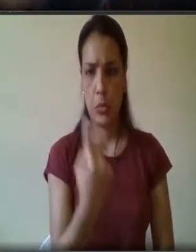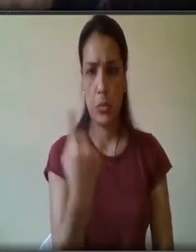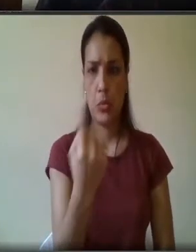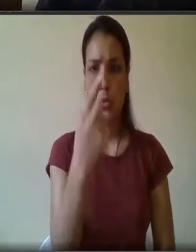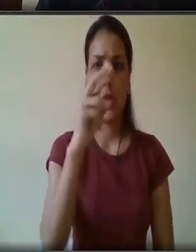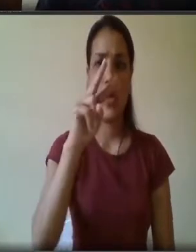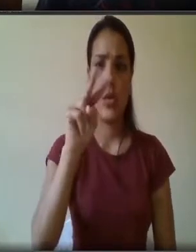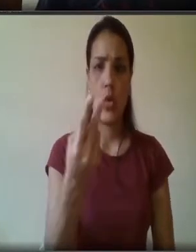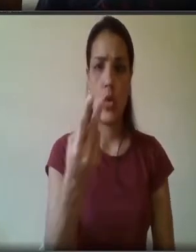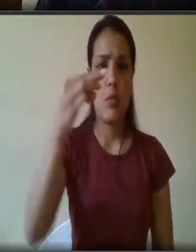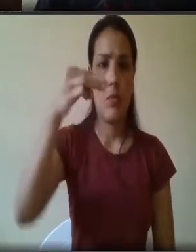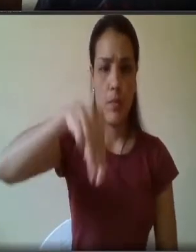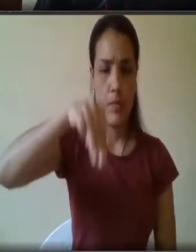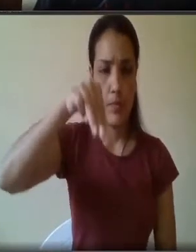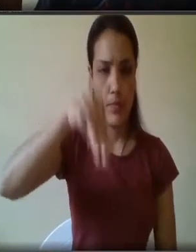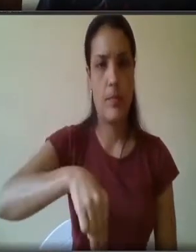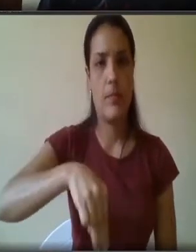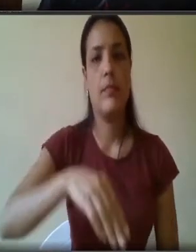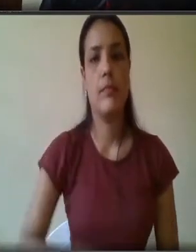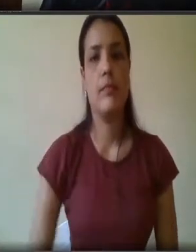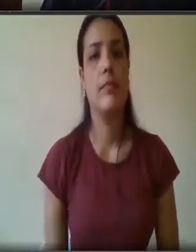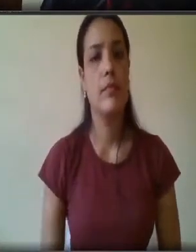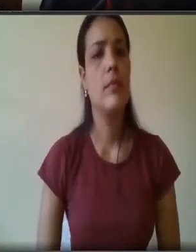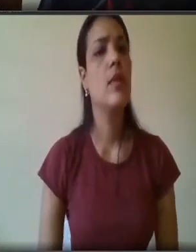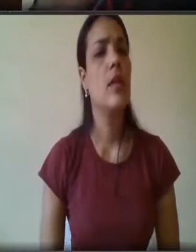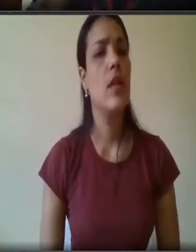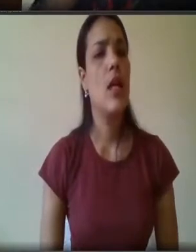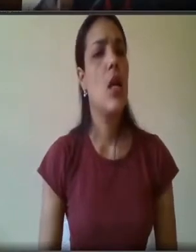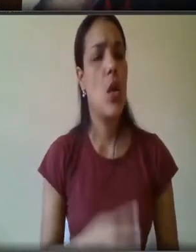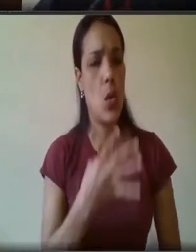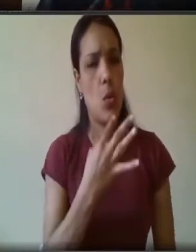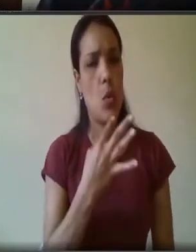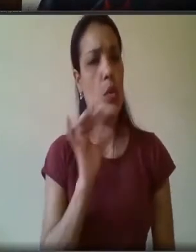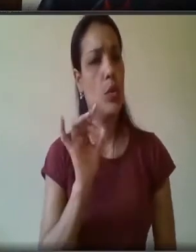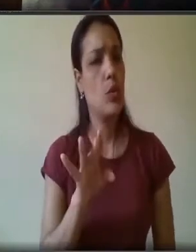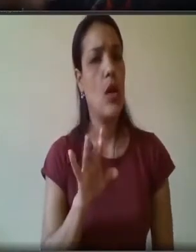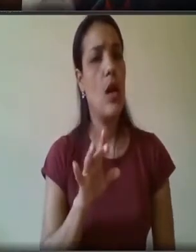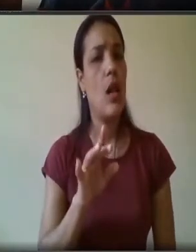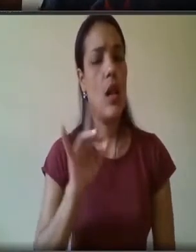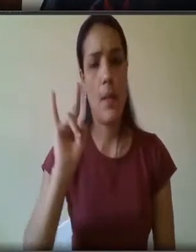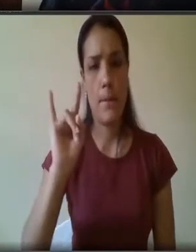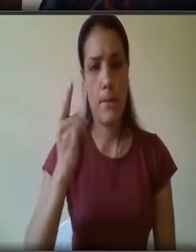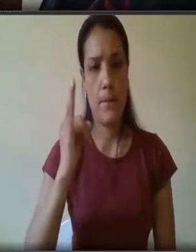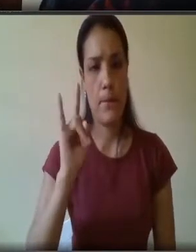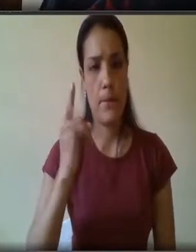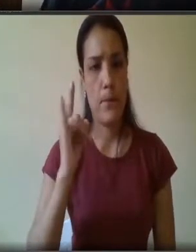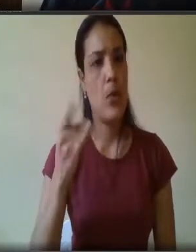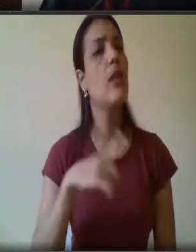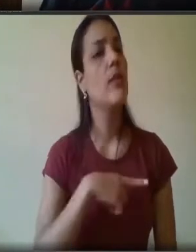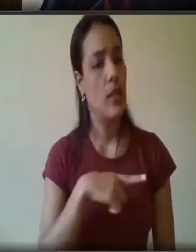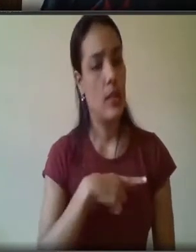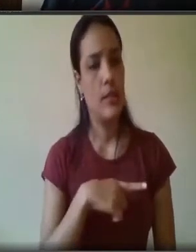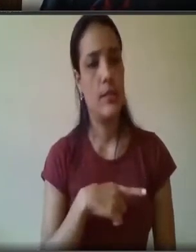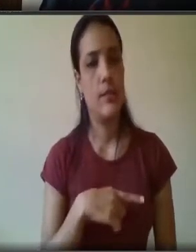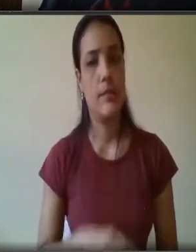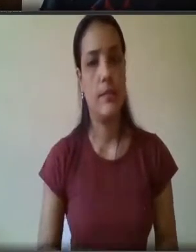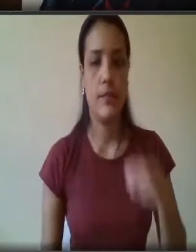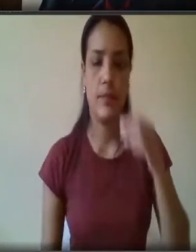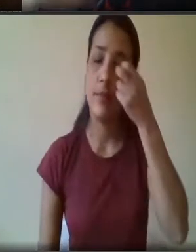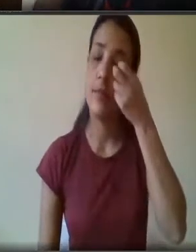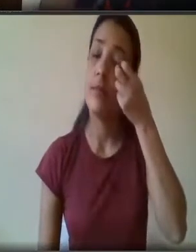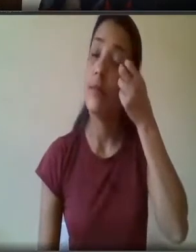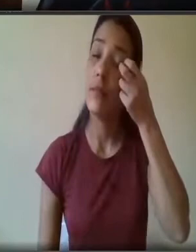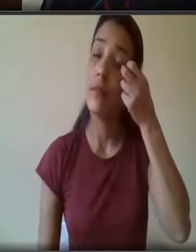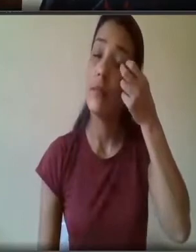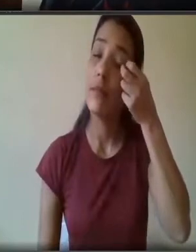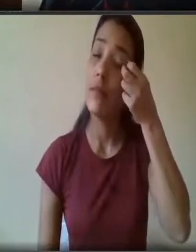que são os altiplanos aqui na Bolívia, tá? Que são planaltos, não é cordilheira, não é